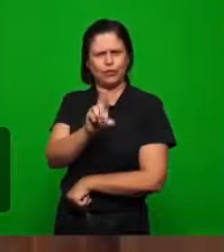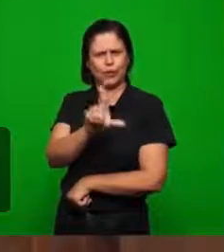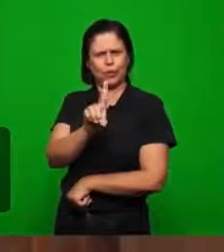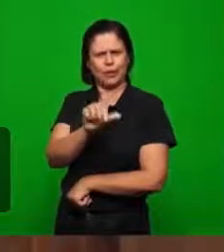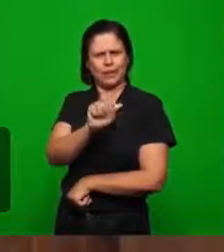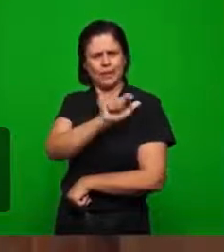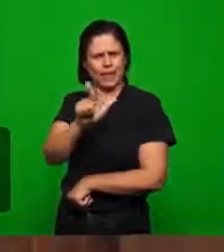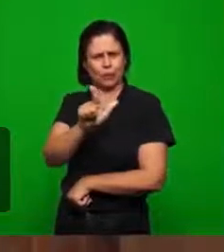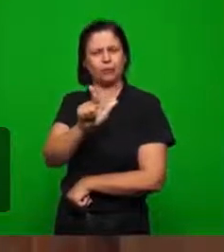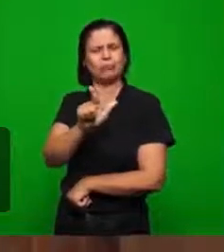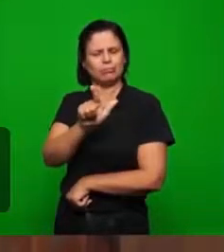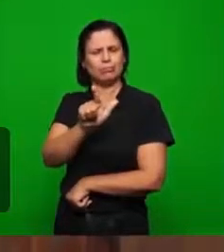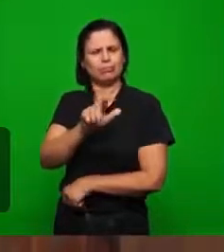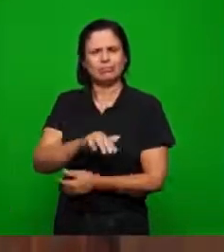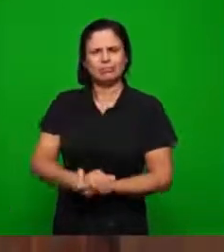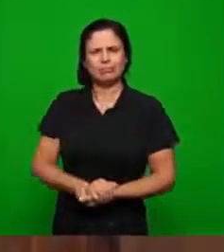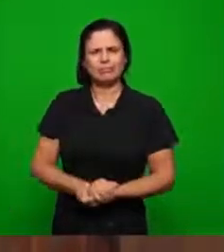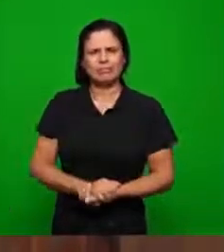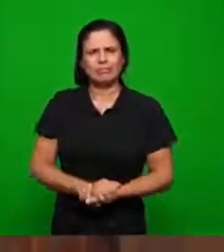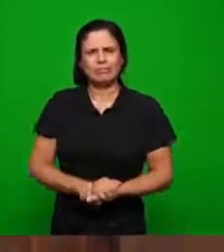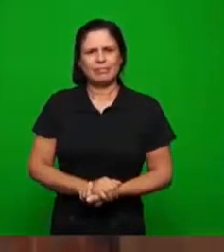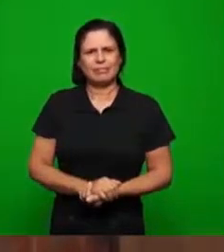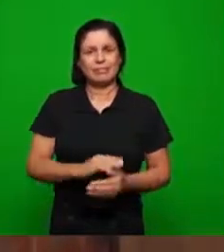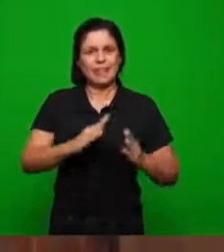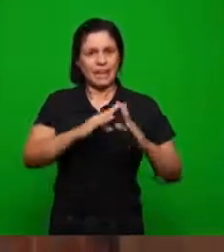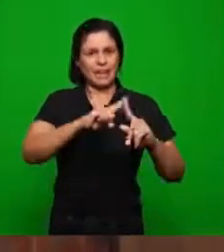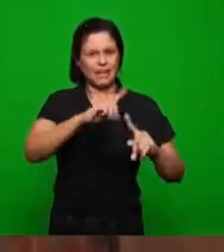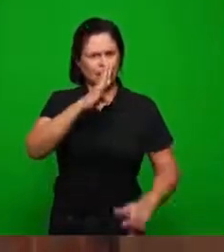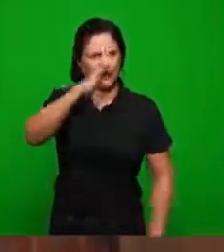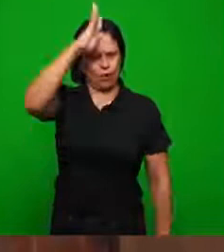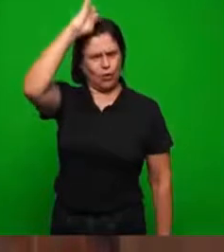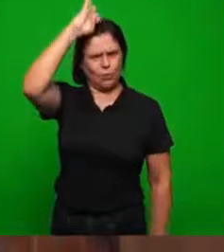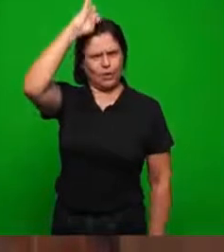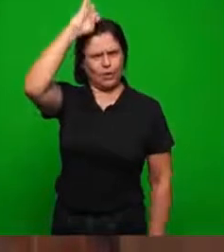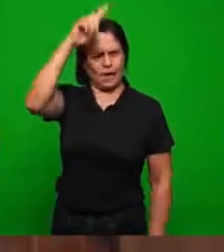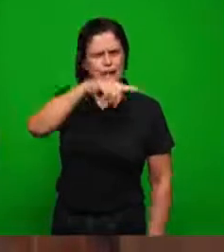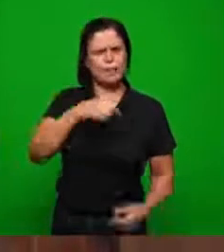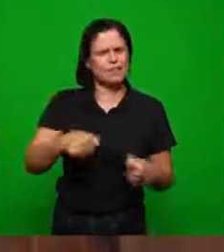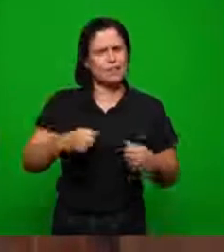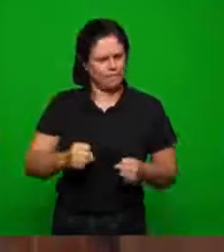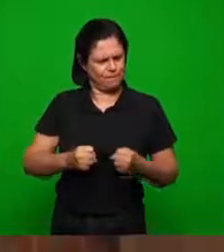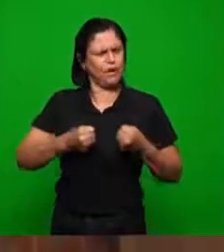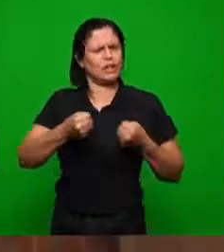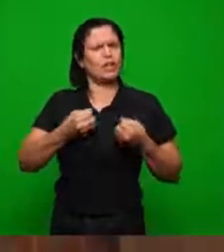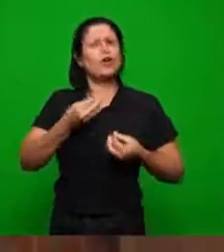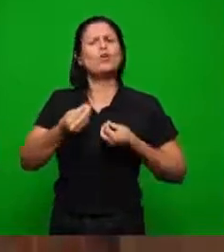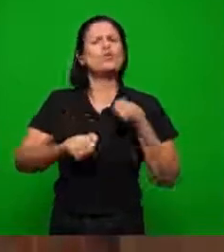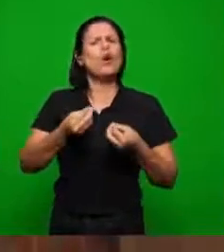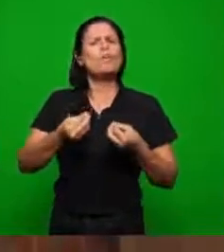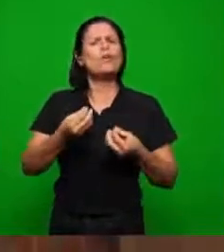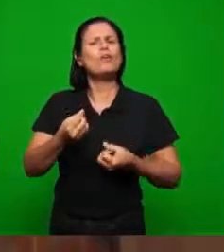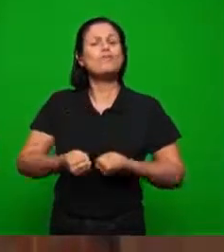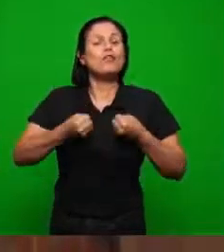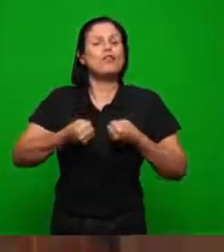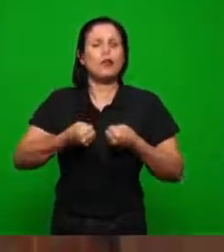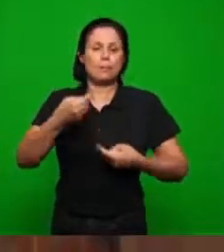regime do feudalismo. E ela tinha que estar politicamente fortalecida. E com o fortalecimento